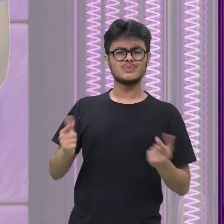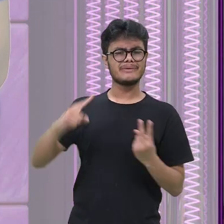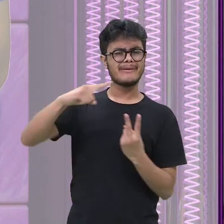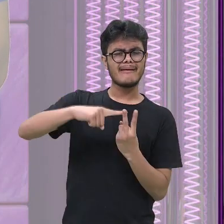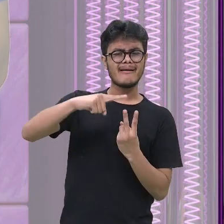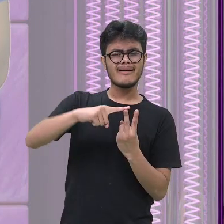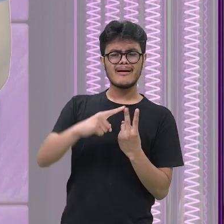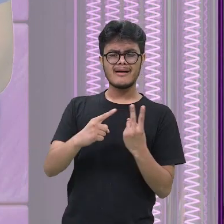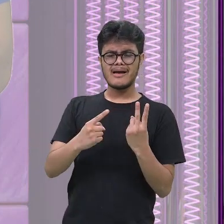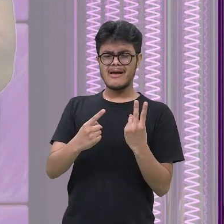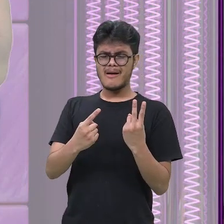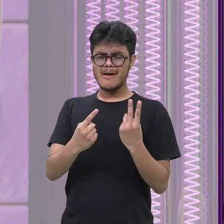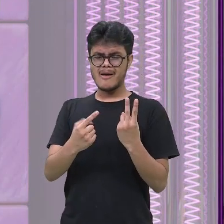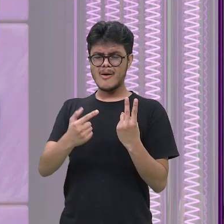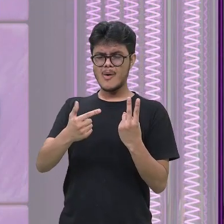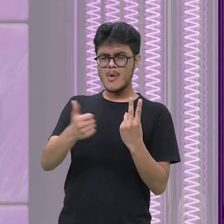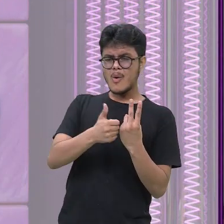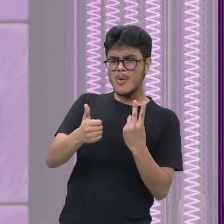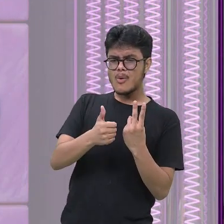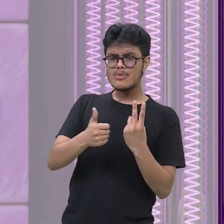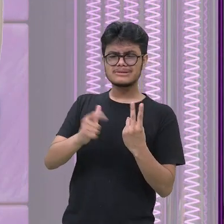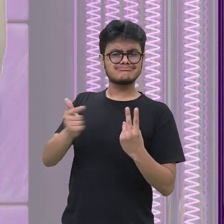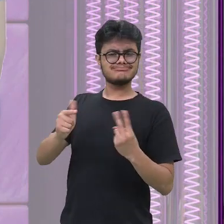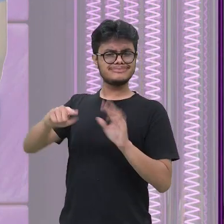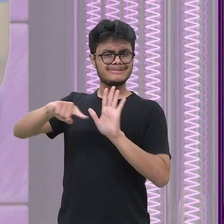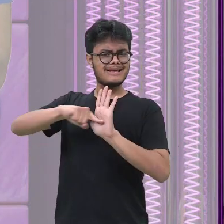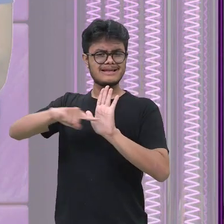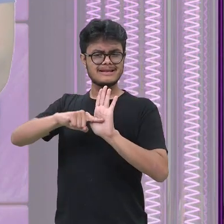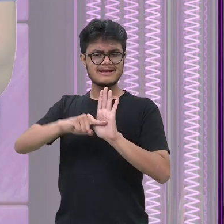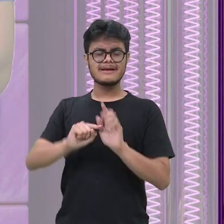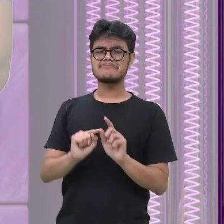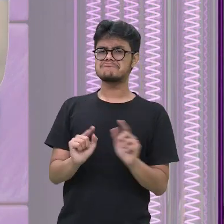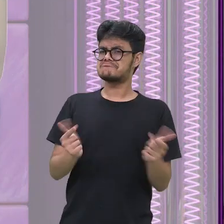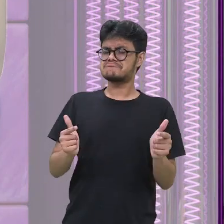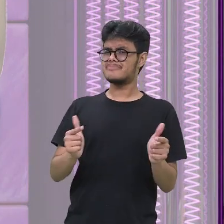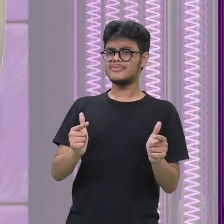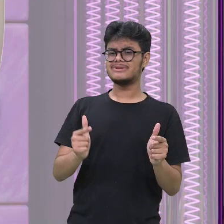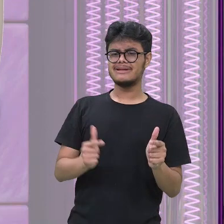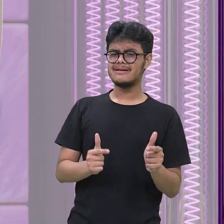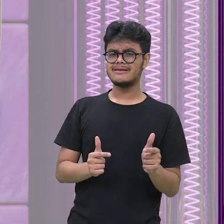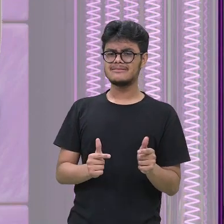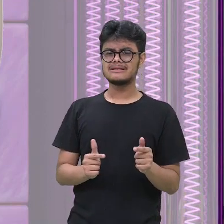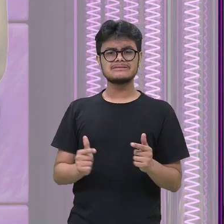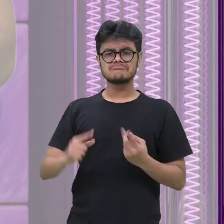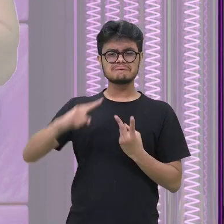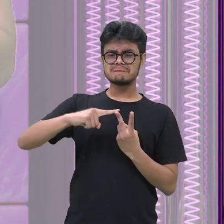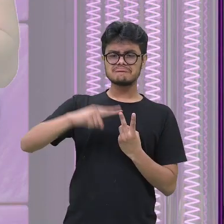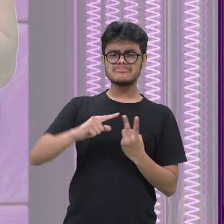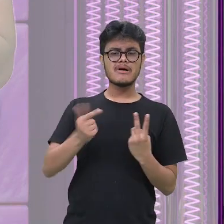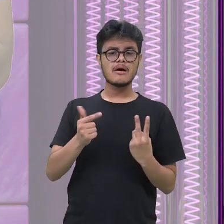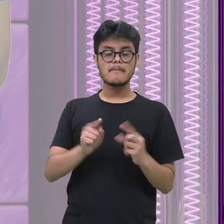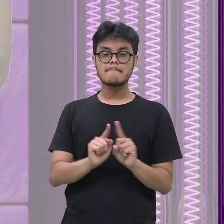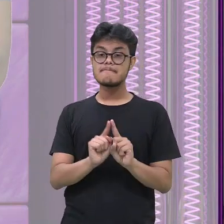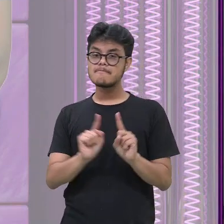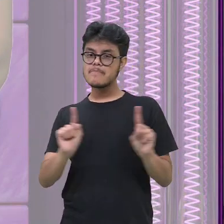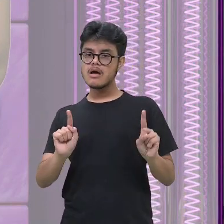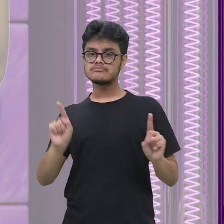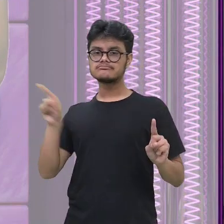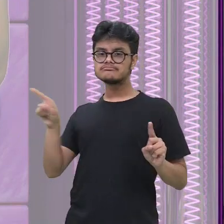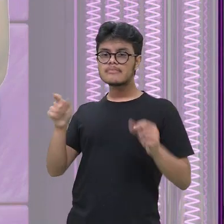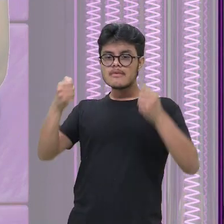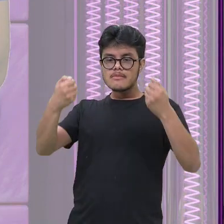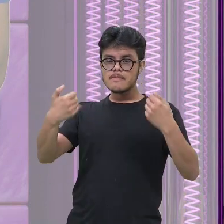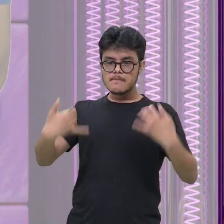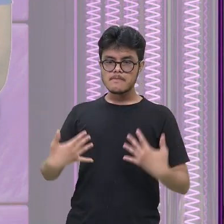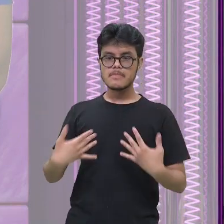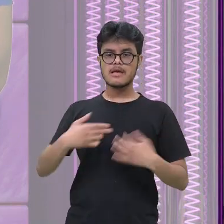quadrada de número negativo. Correto, raiz quadrada de número negativo não existe. Mas só que aqui eu estou dizendo